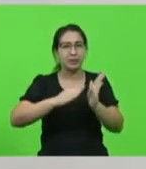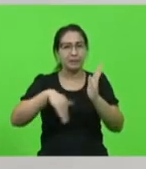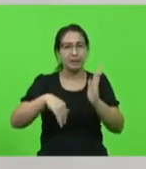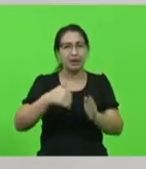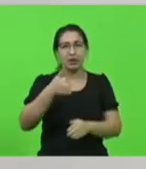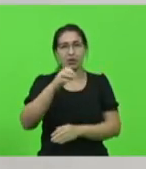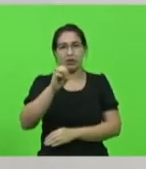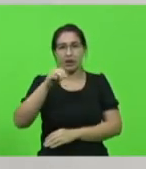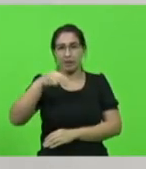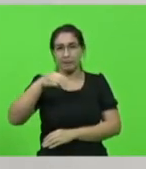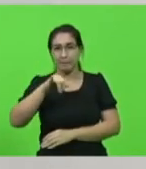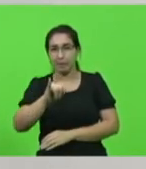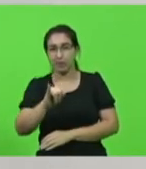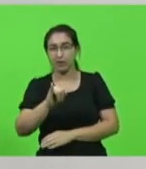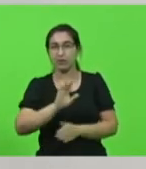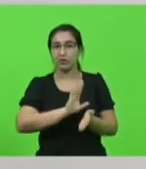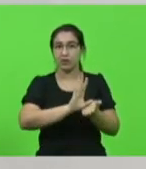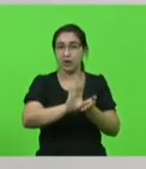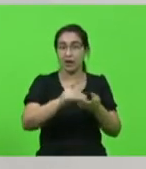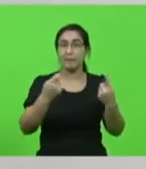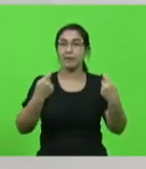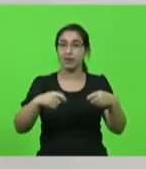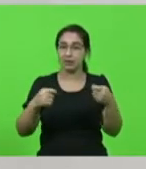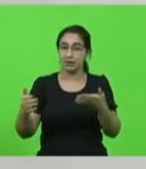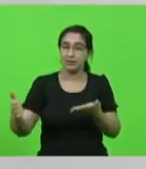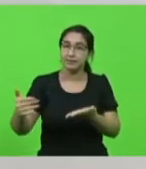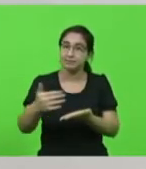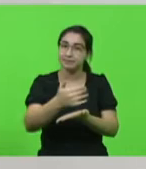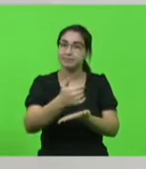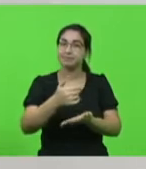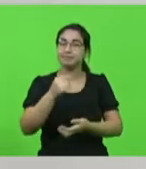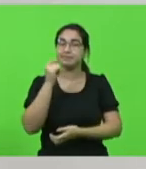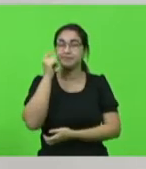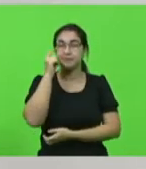prejuízo pela Fecoagro, ele tem que ser recuperado.